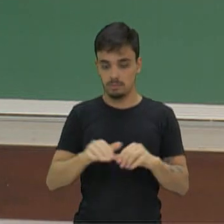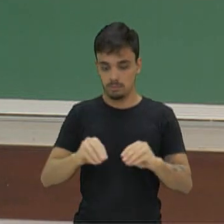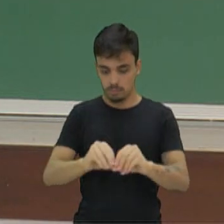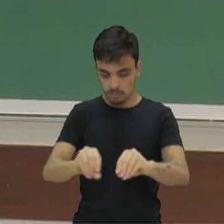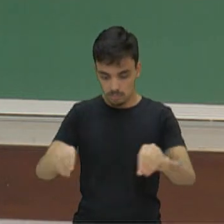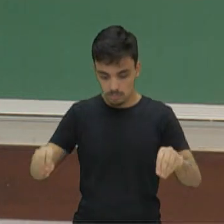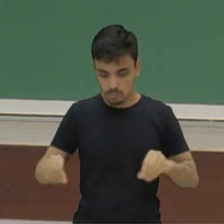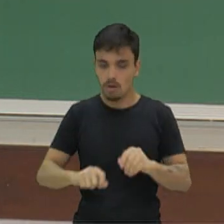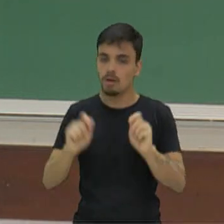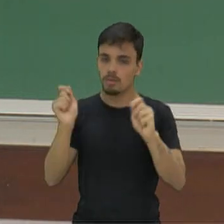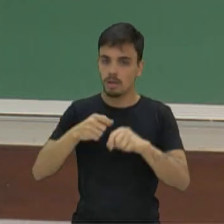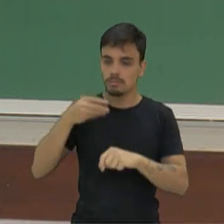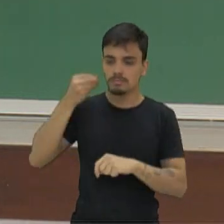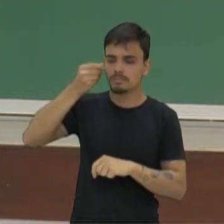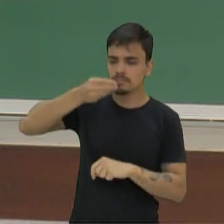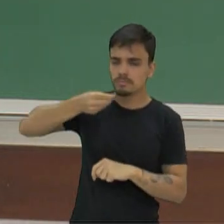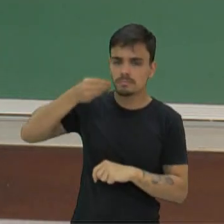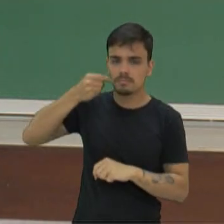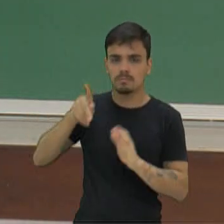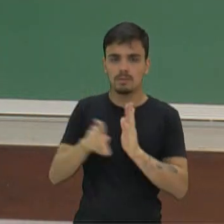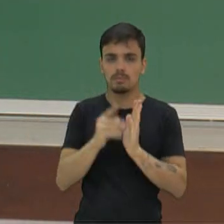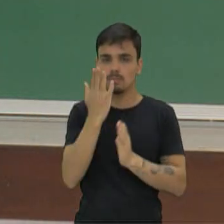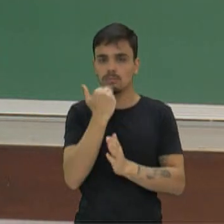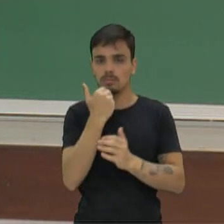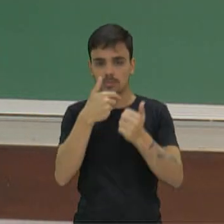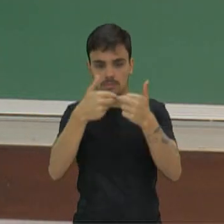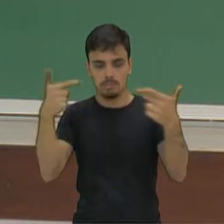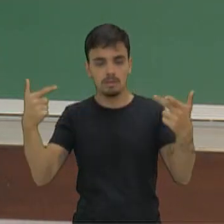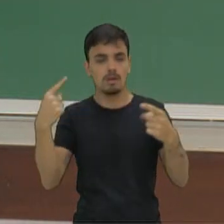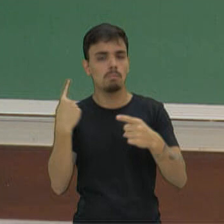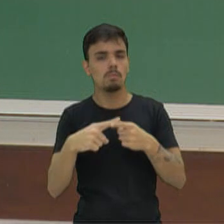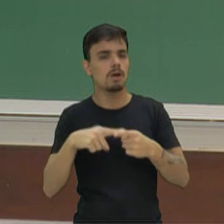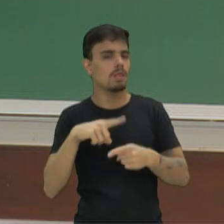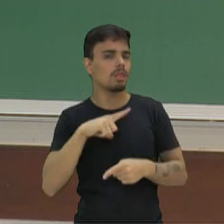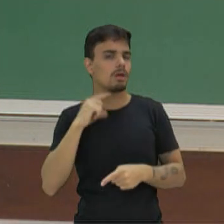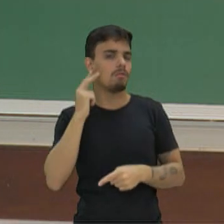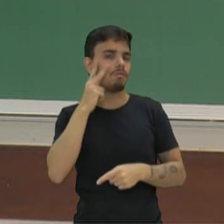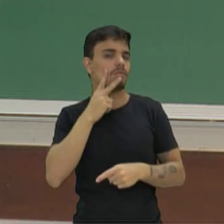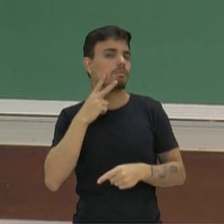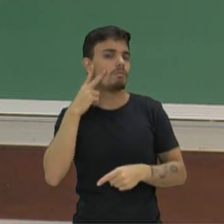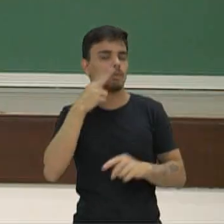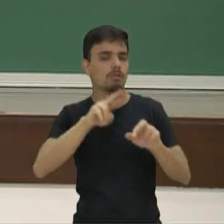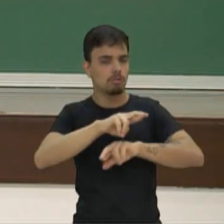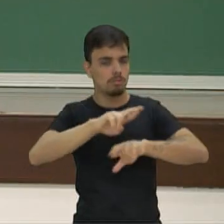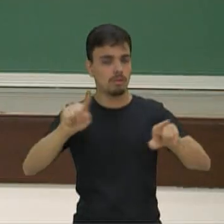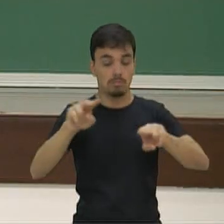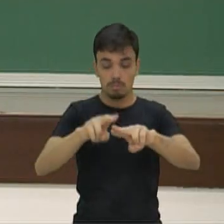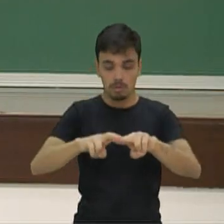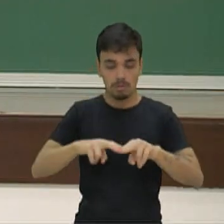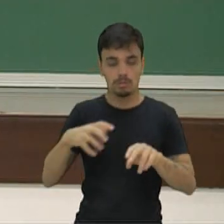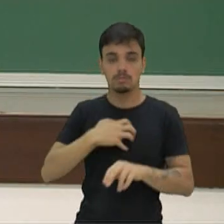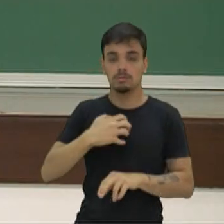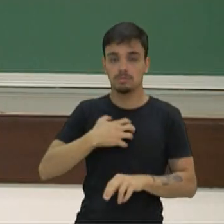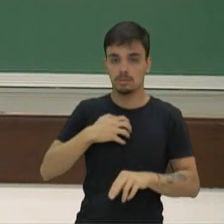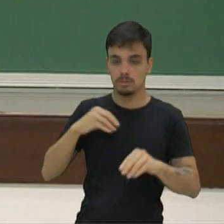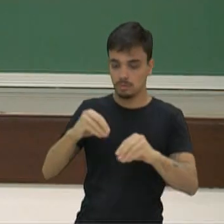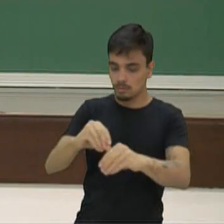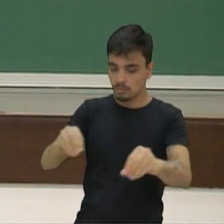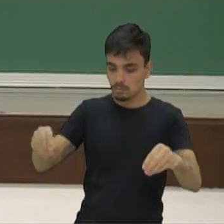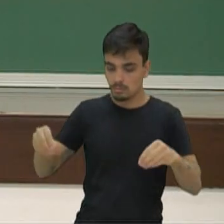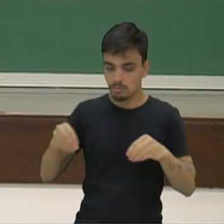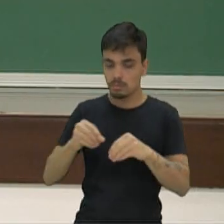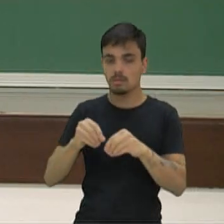para os alimentos. Por que tem vinhos diferentes? Por causa do tipo de solo, entre outros elementos. Por que